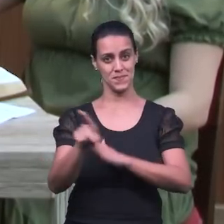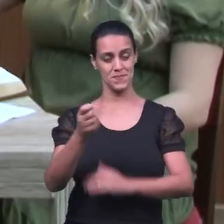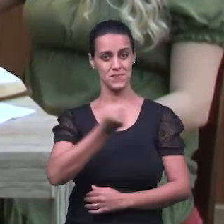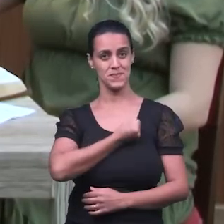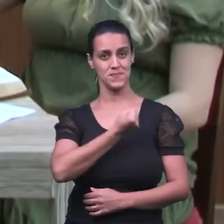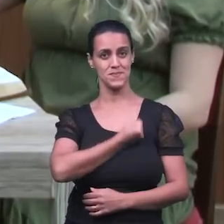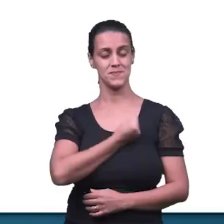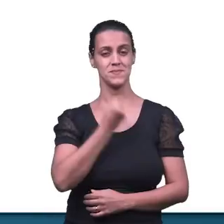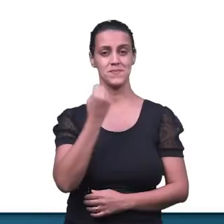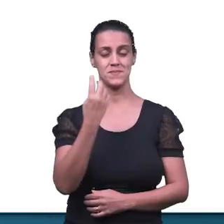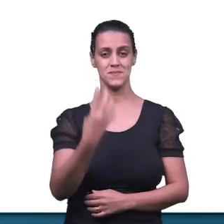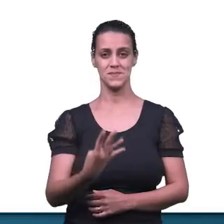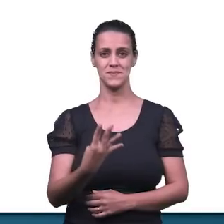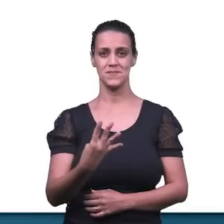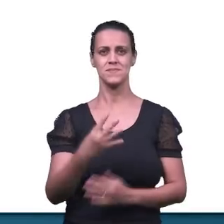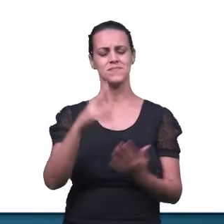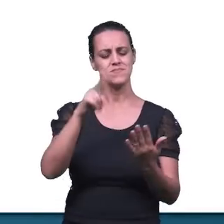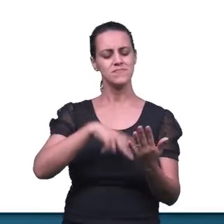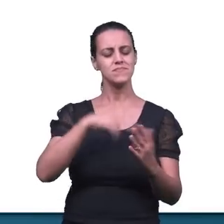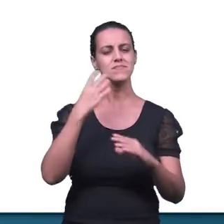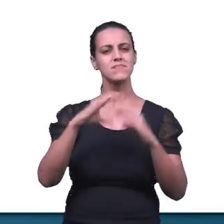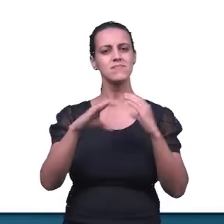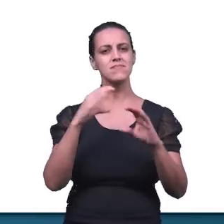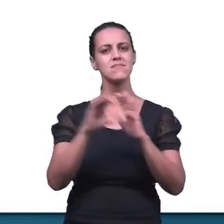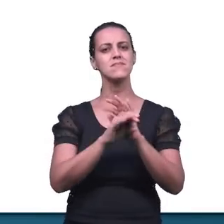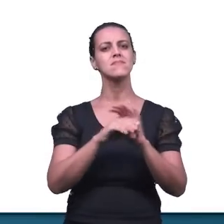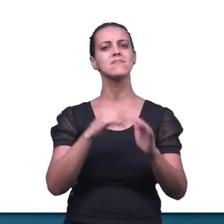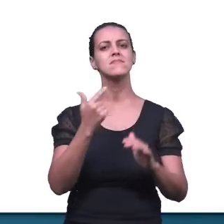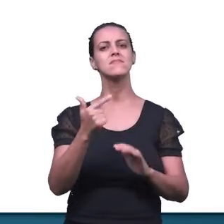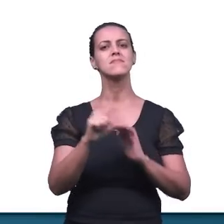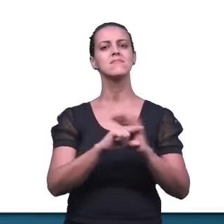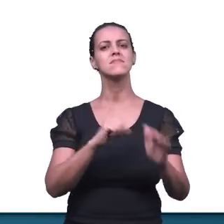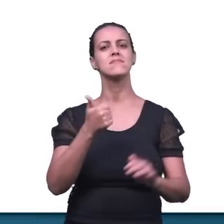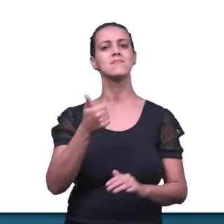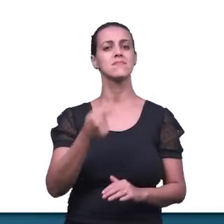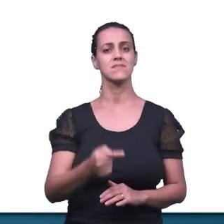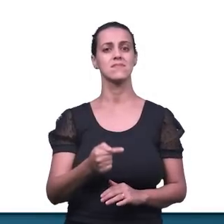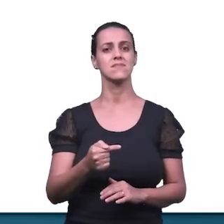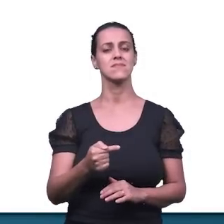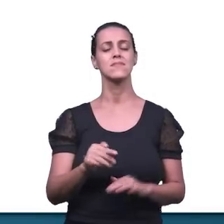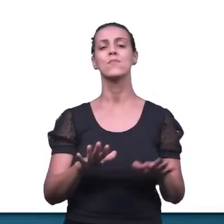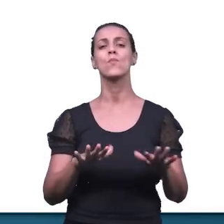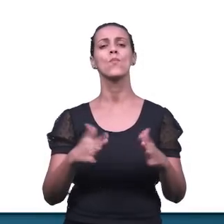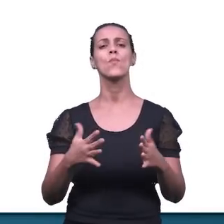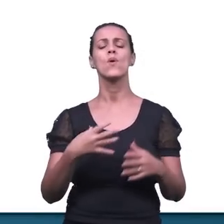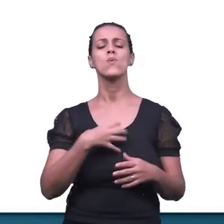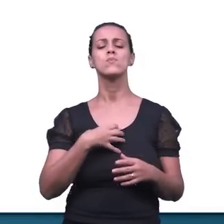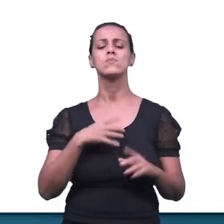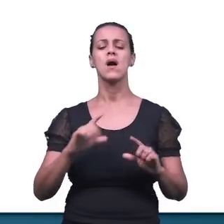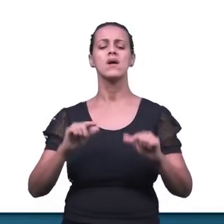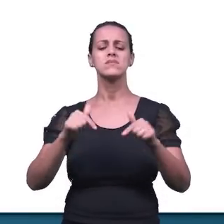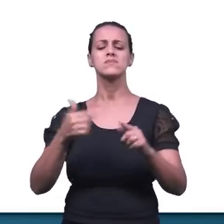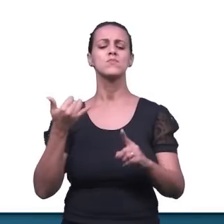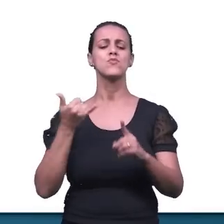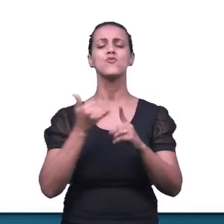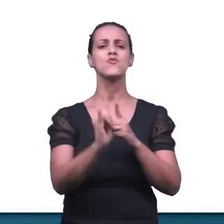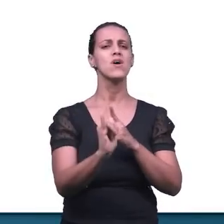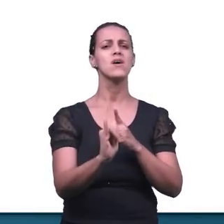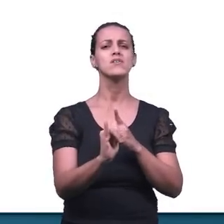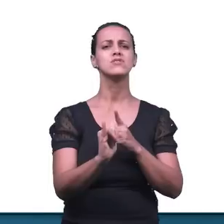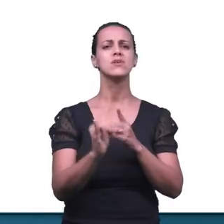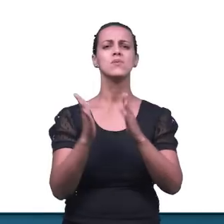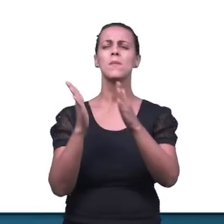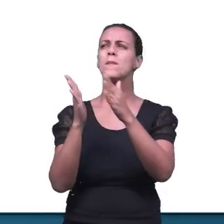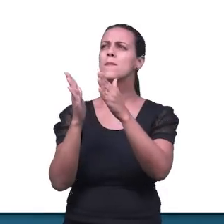pergunta de número 4. Lendo Cantares, capítulo 2, verso 17, qual a aplicação profética do apelo